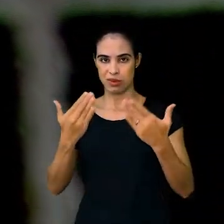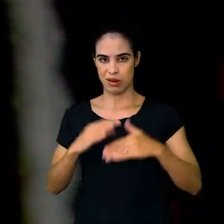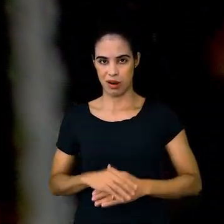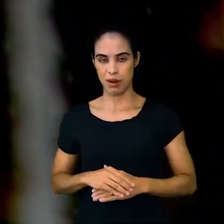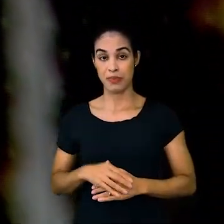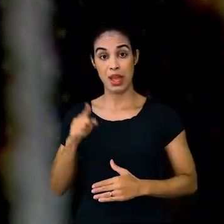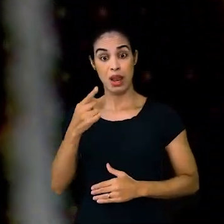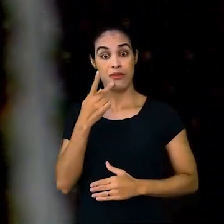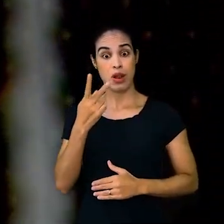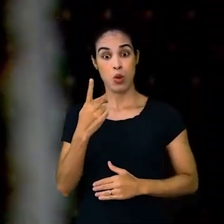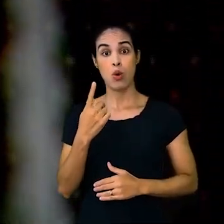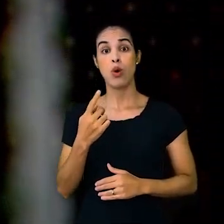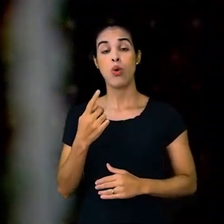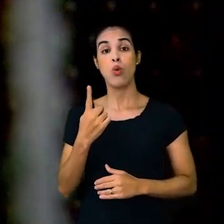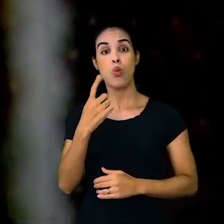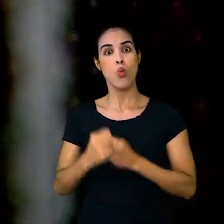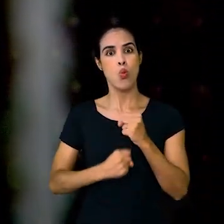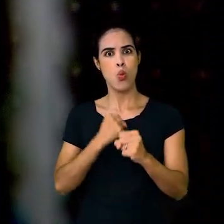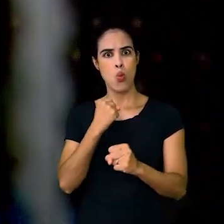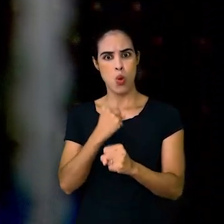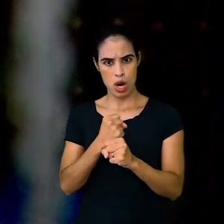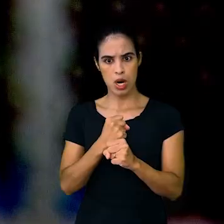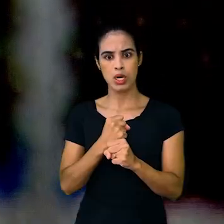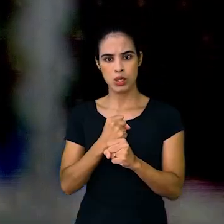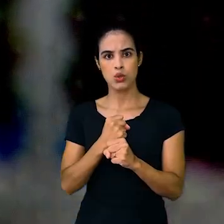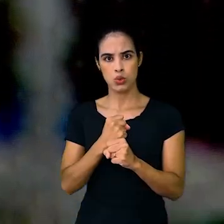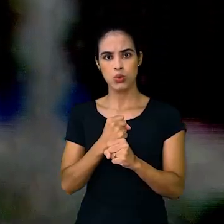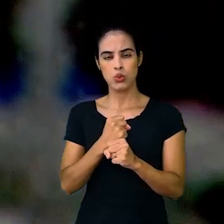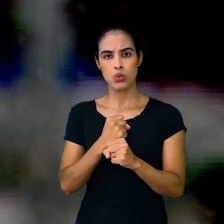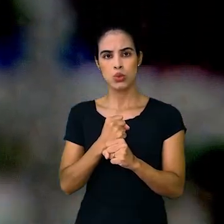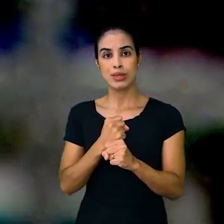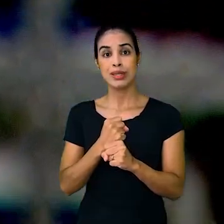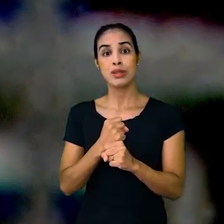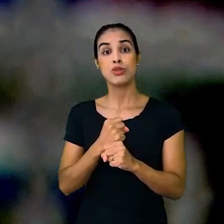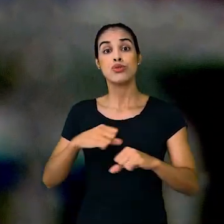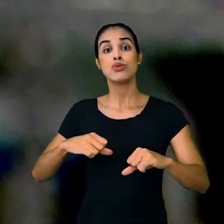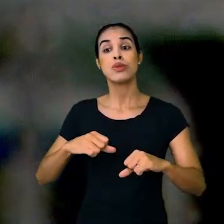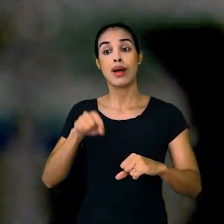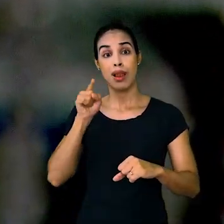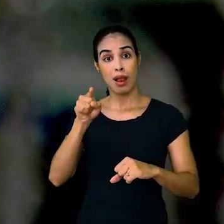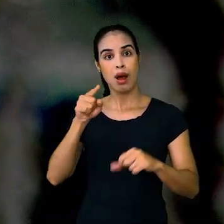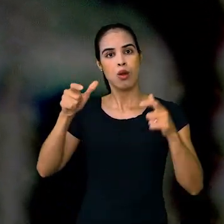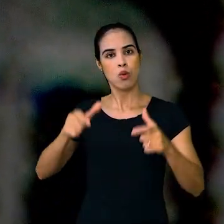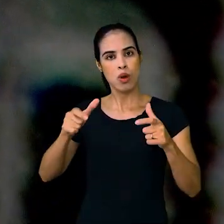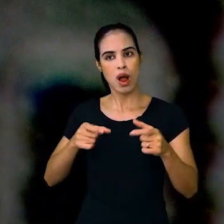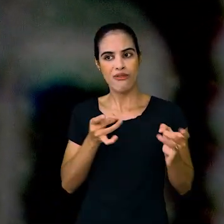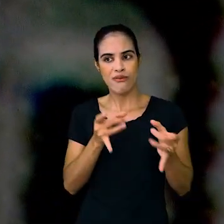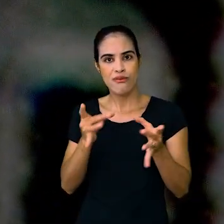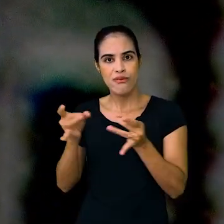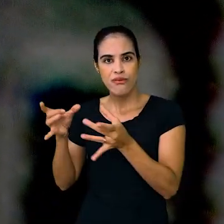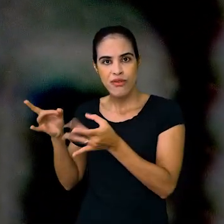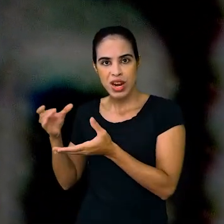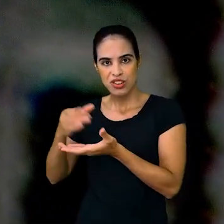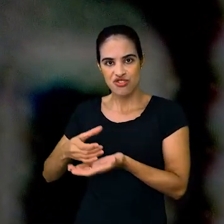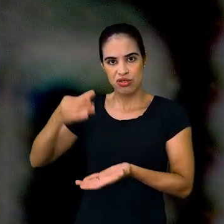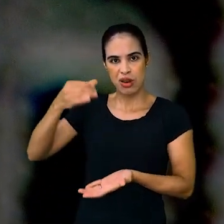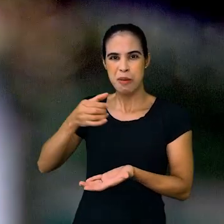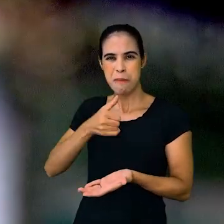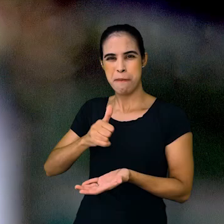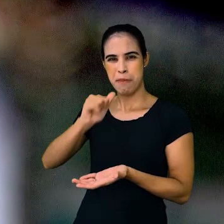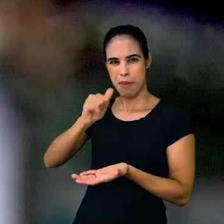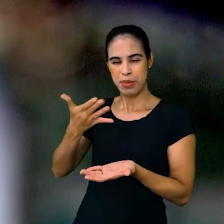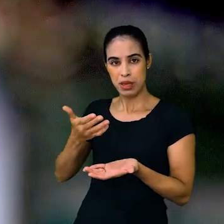de um ano, a distribuidora de bebidas em que trabalha passou por 3 assaltos, 2 deles à mão